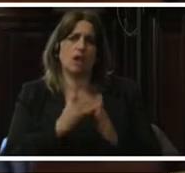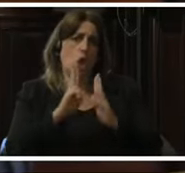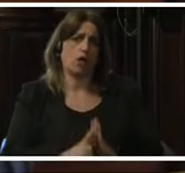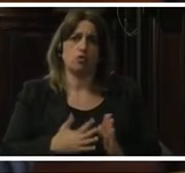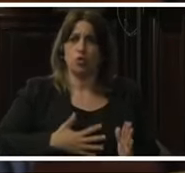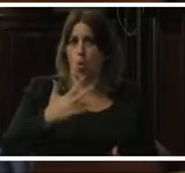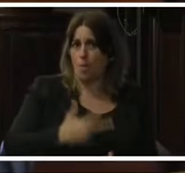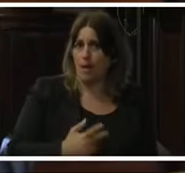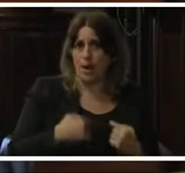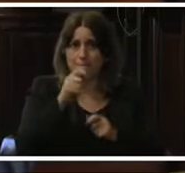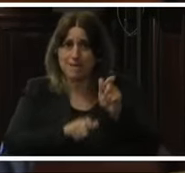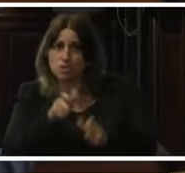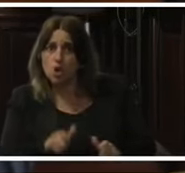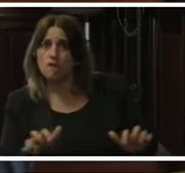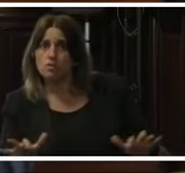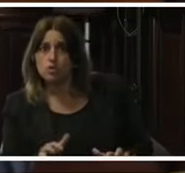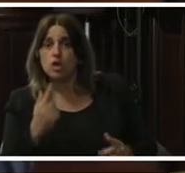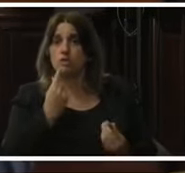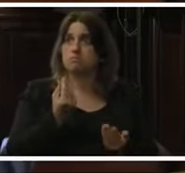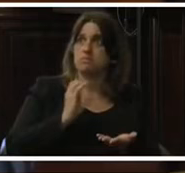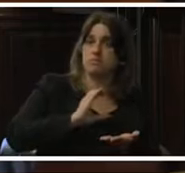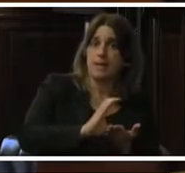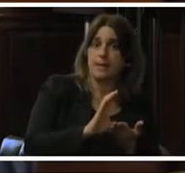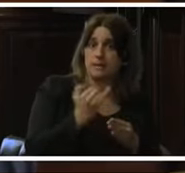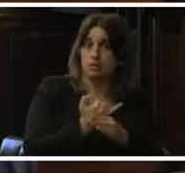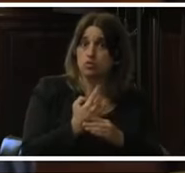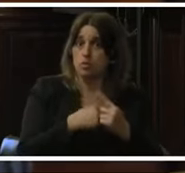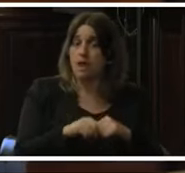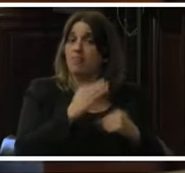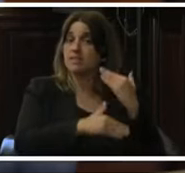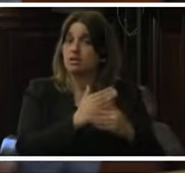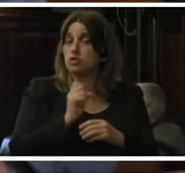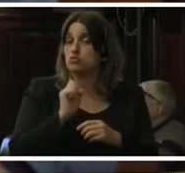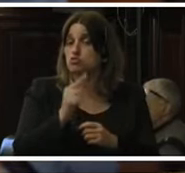à funai para desenvolver seu trabalho em relação a esse esporte